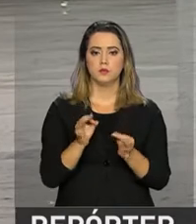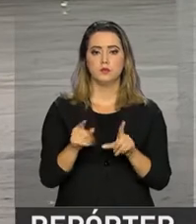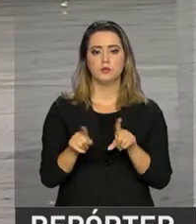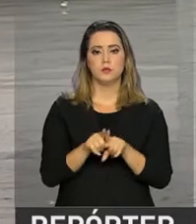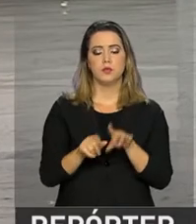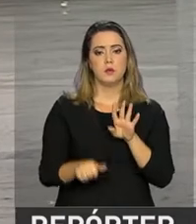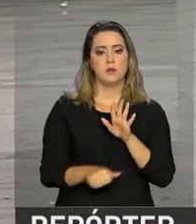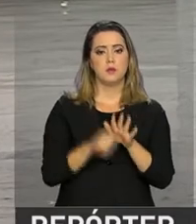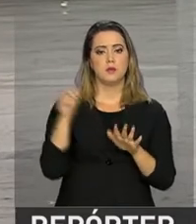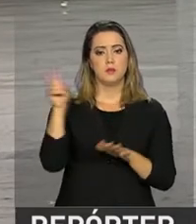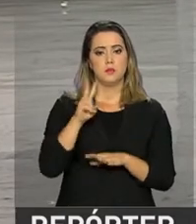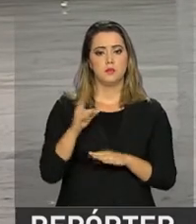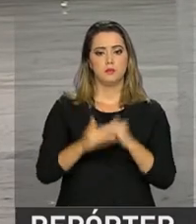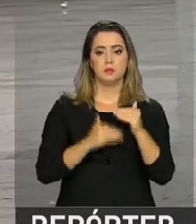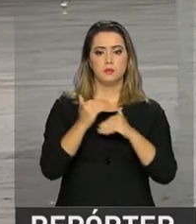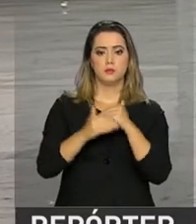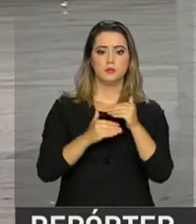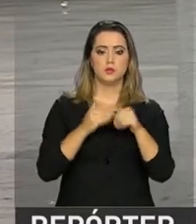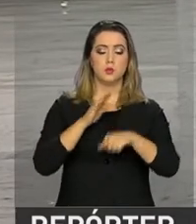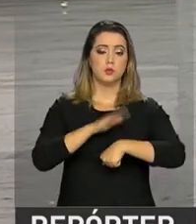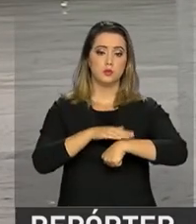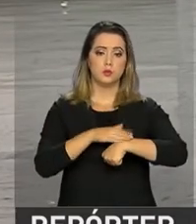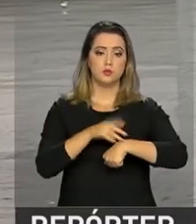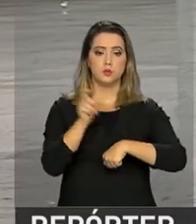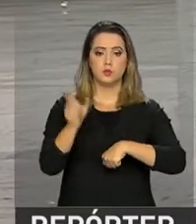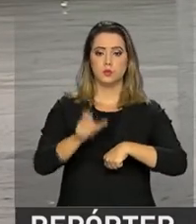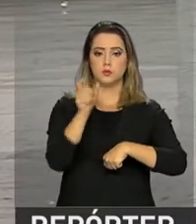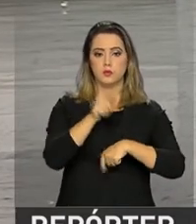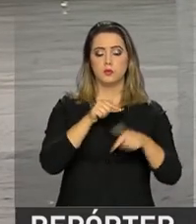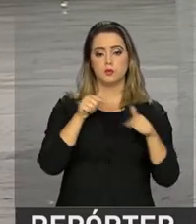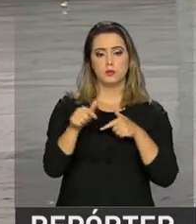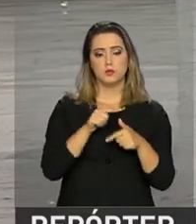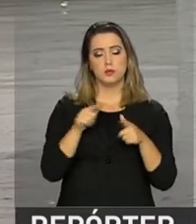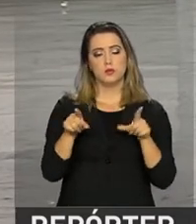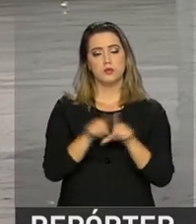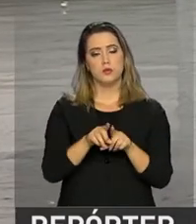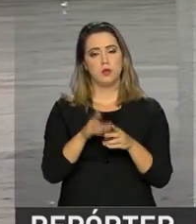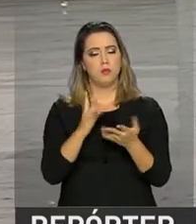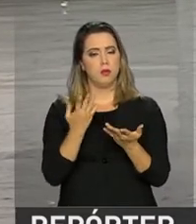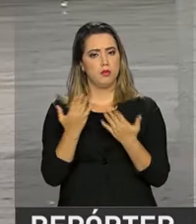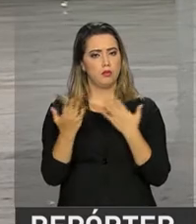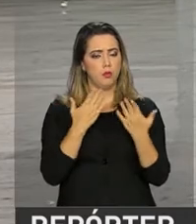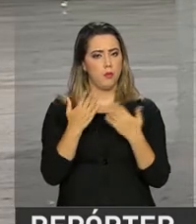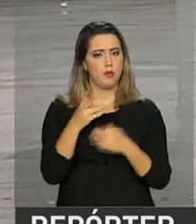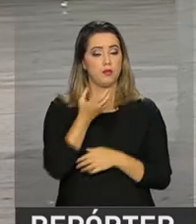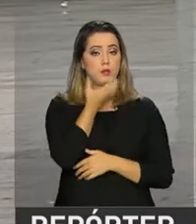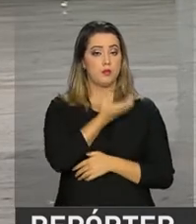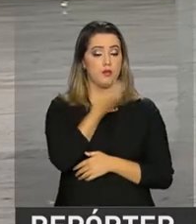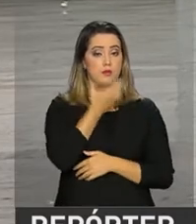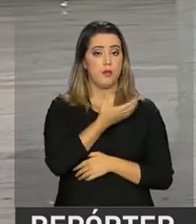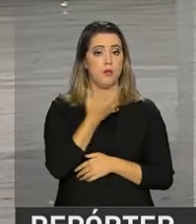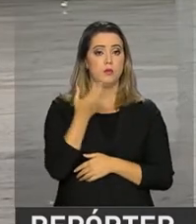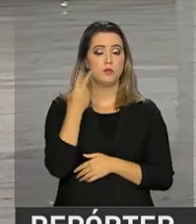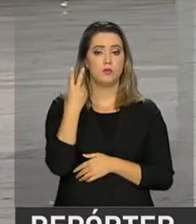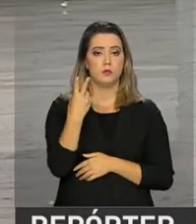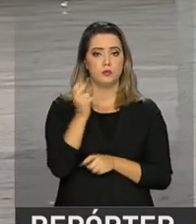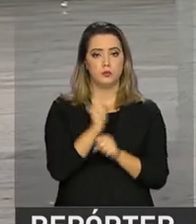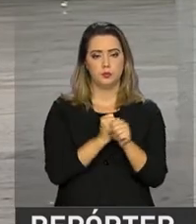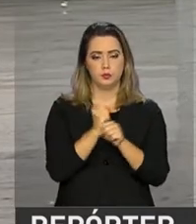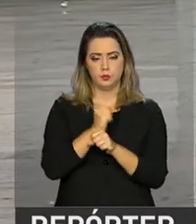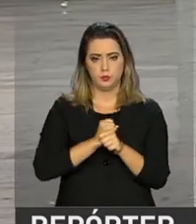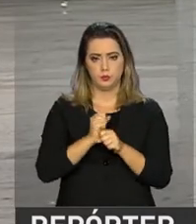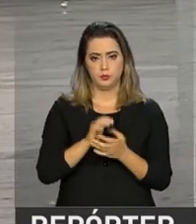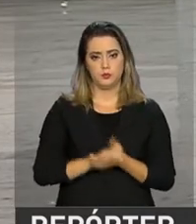aumento de temporários no período natalino registrado no país nos últimos dois anos